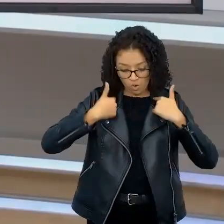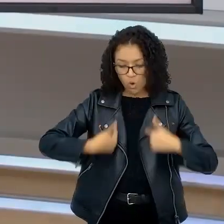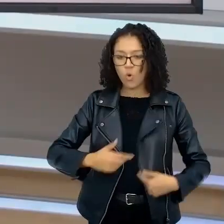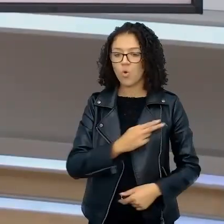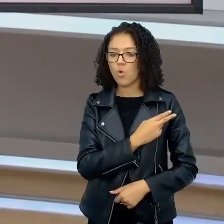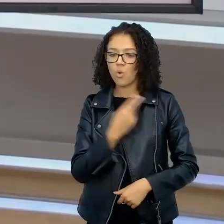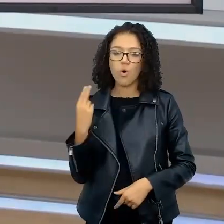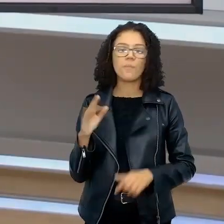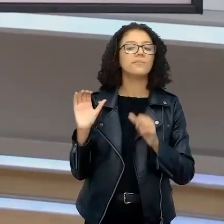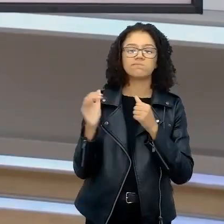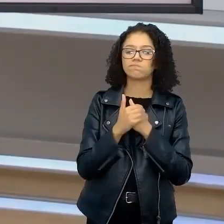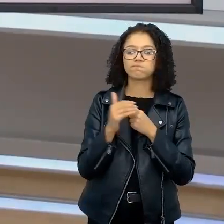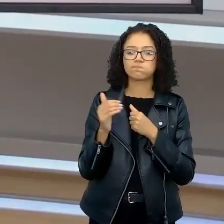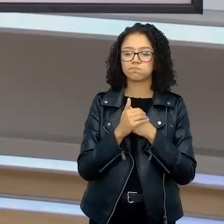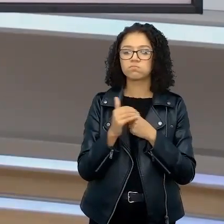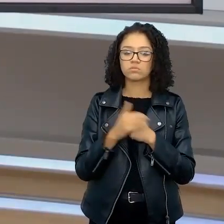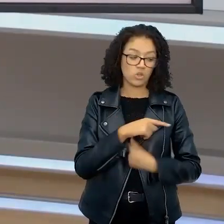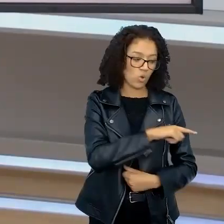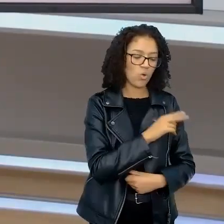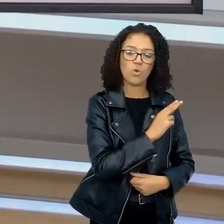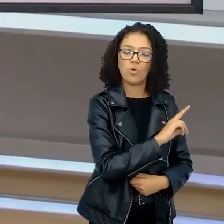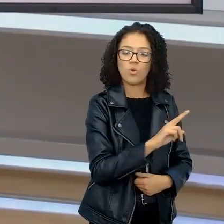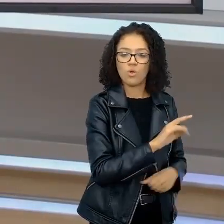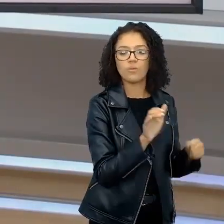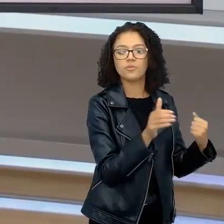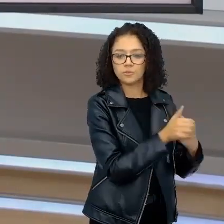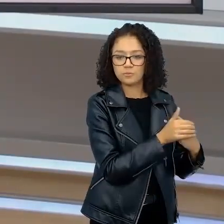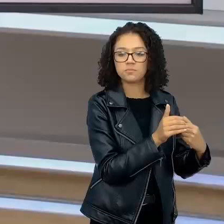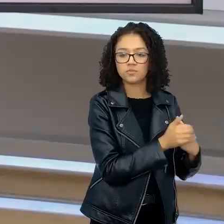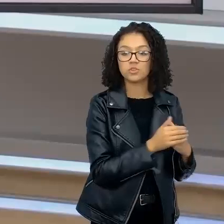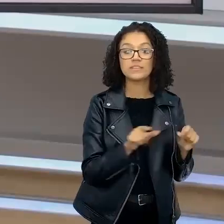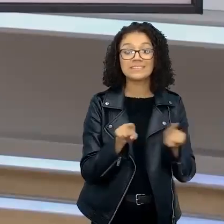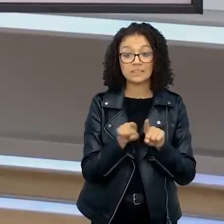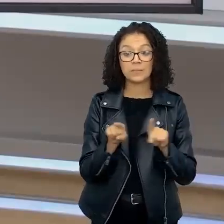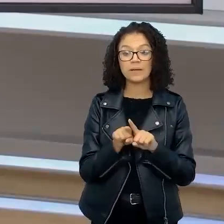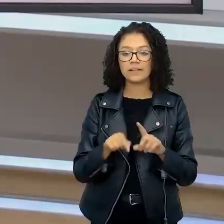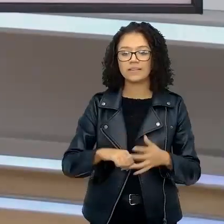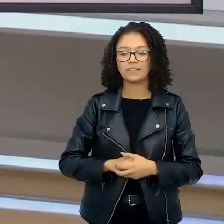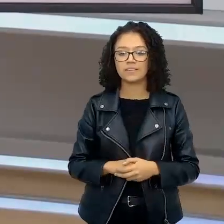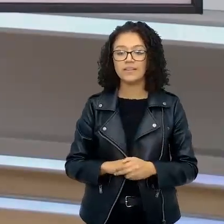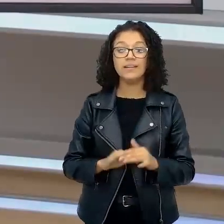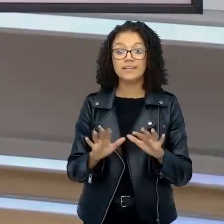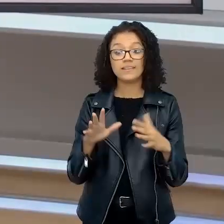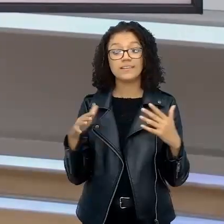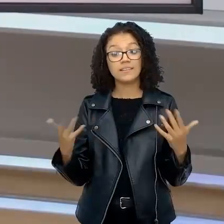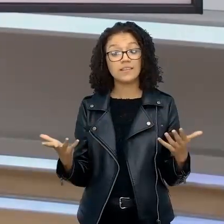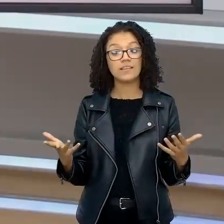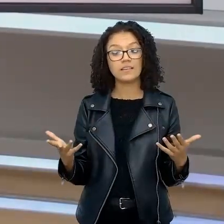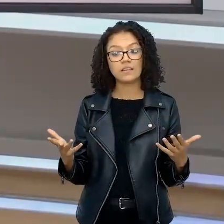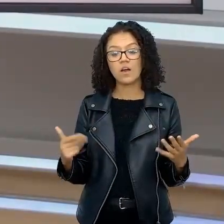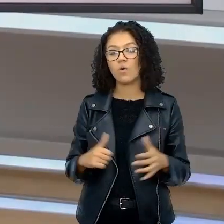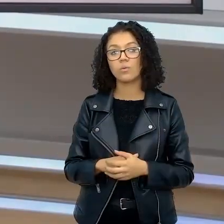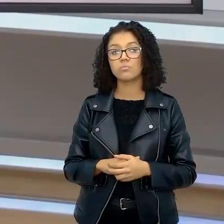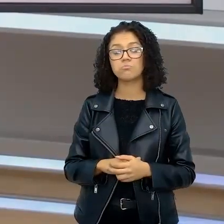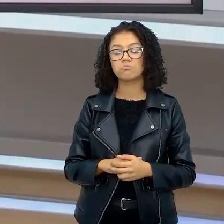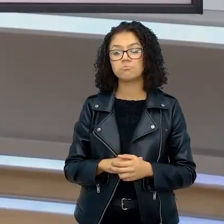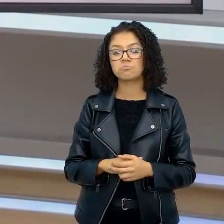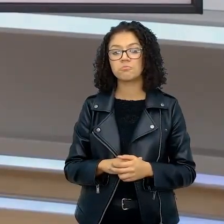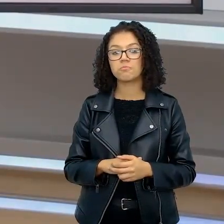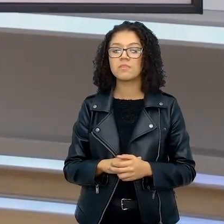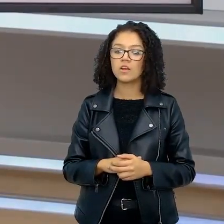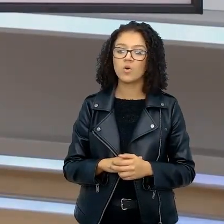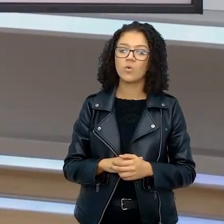resguardo, né, da exposição dessa criança e desse adolescente. Então, isso, basicamente, é a